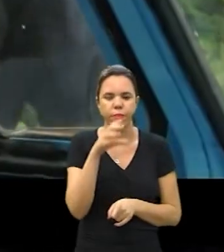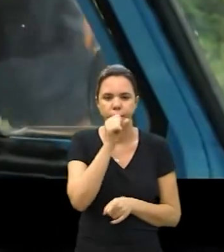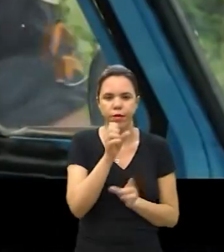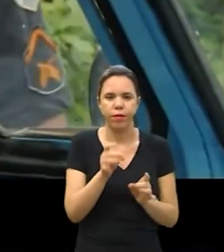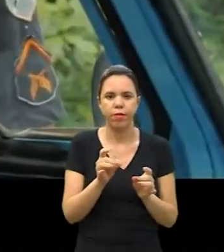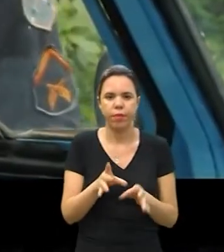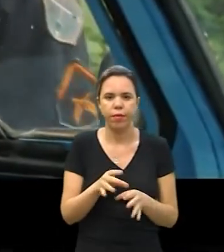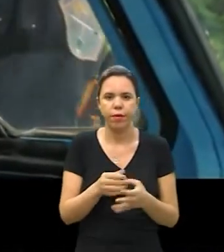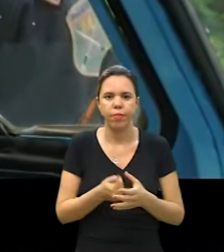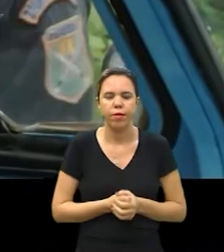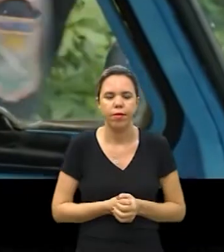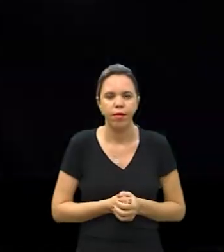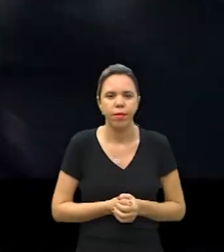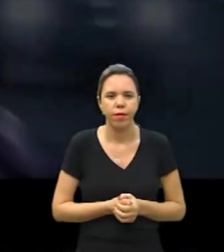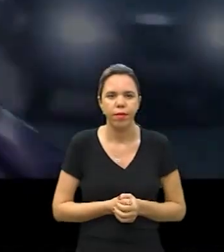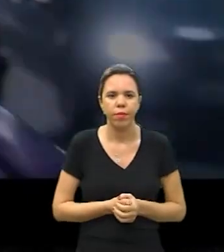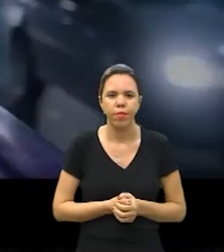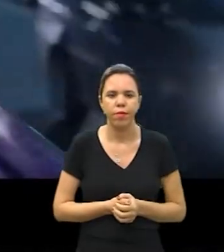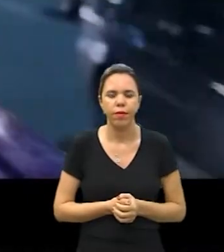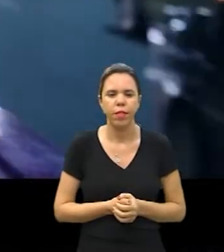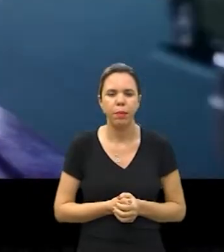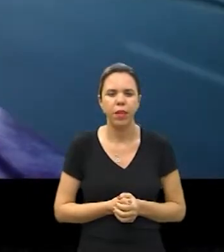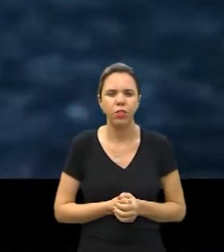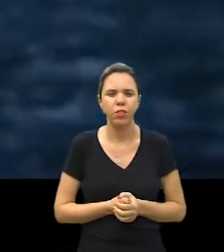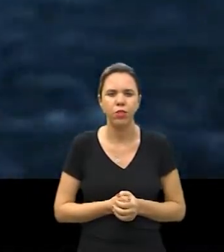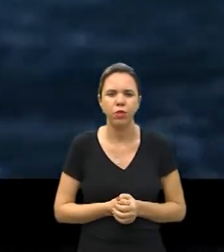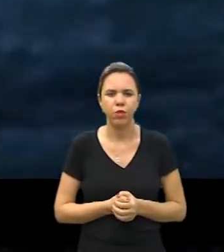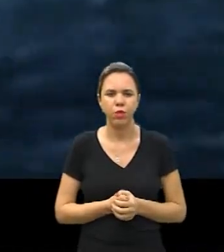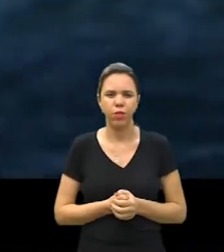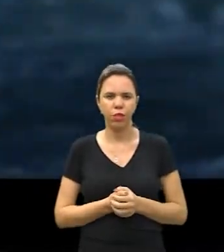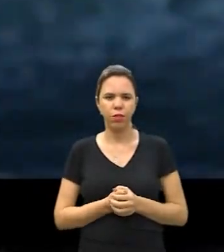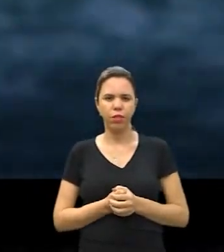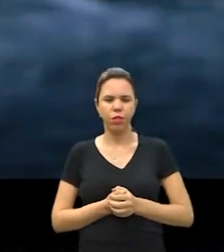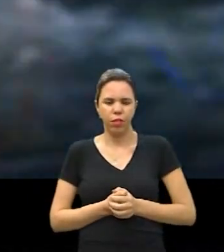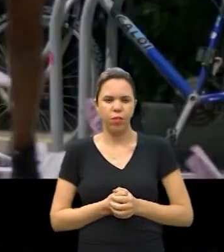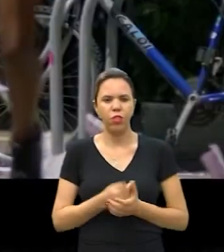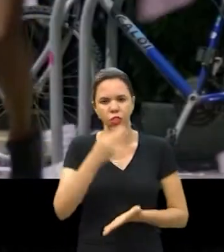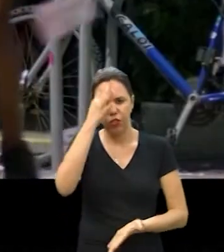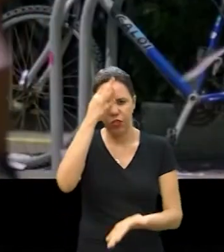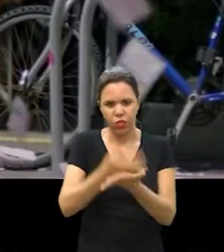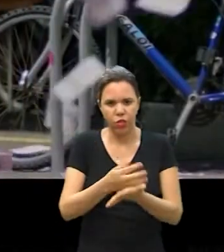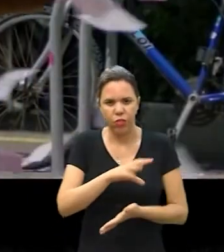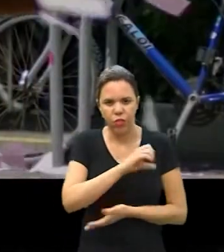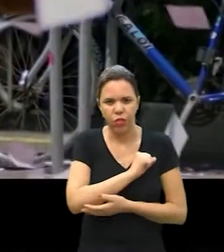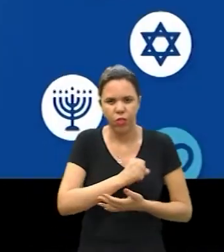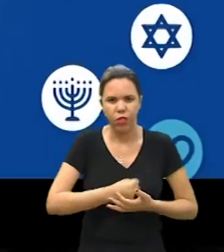sábado. Por gentileza, sai do veículo, senhor. E ter muita fé no amor.